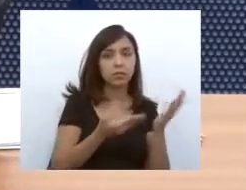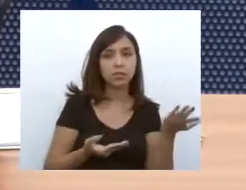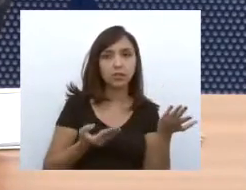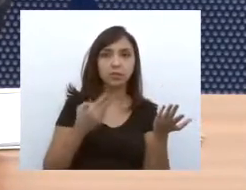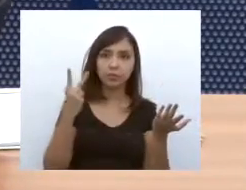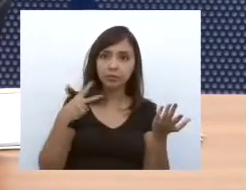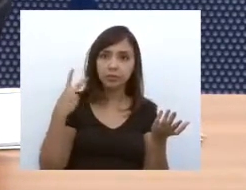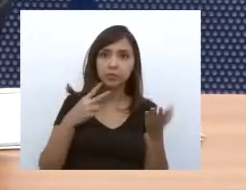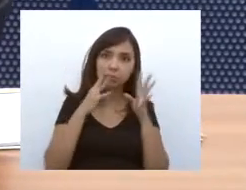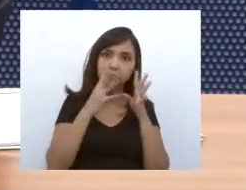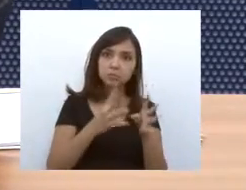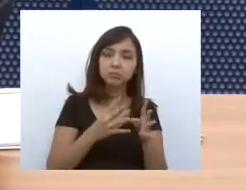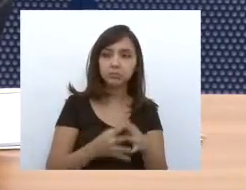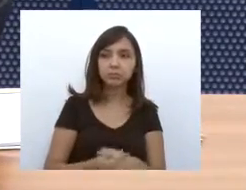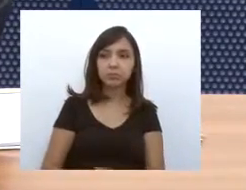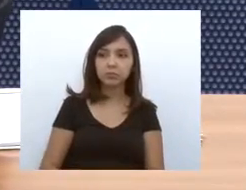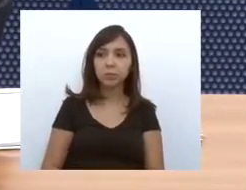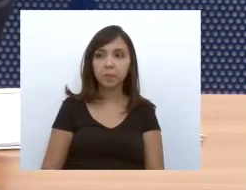por gentileza.